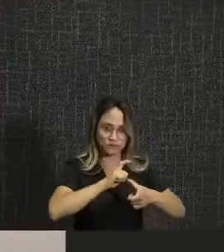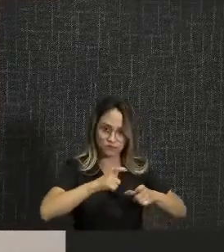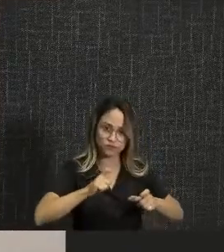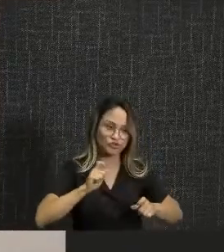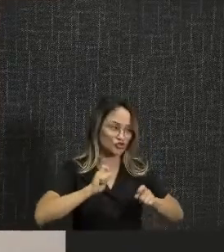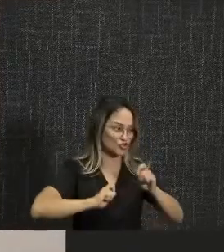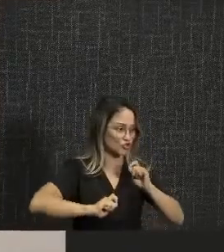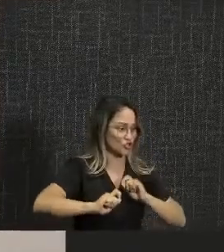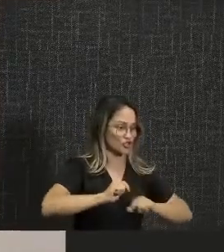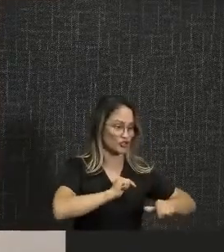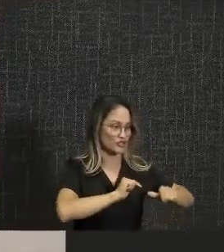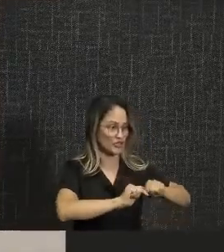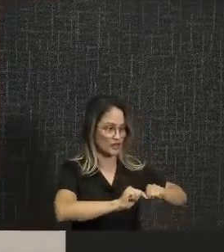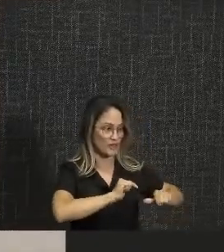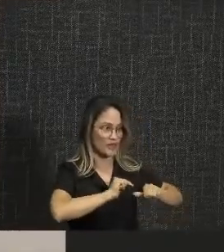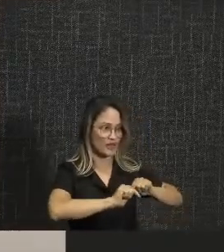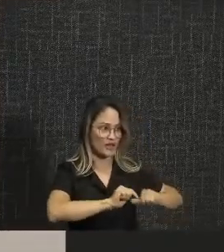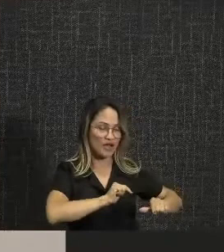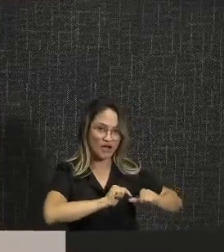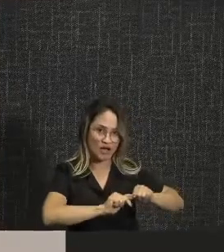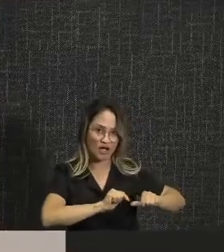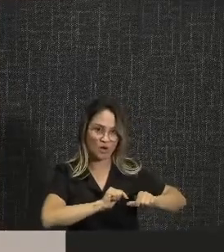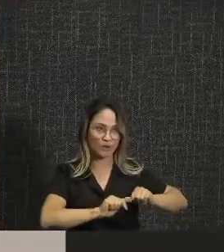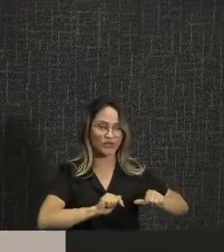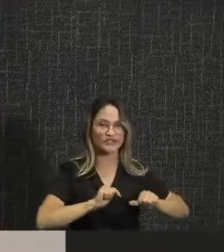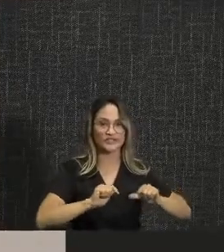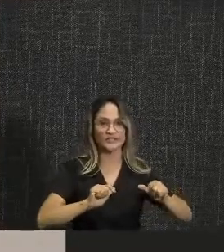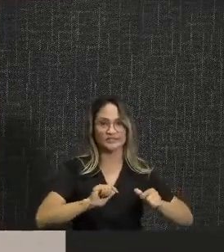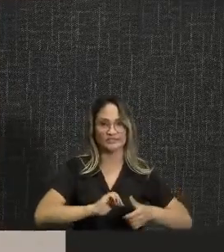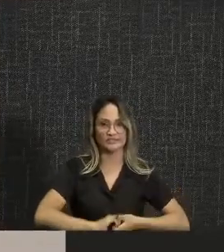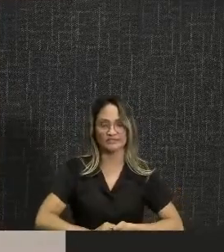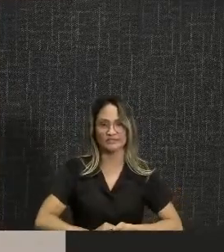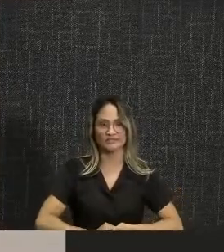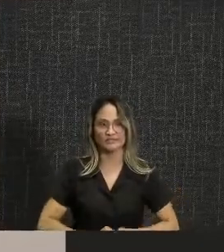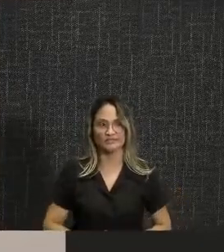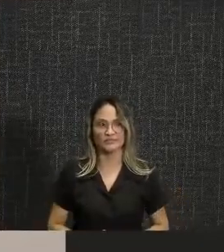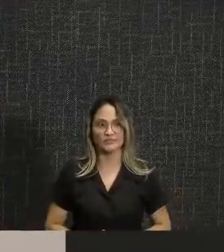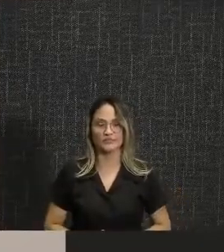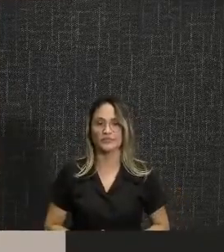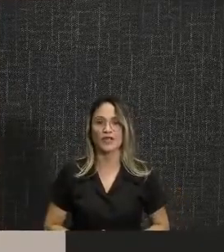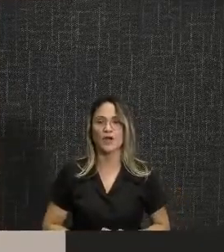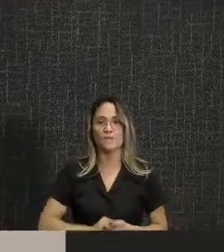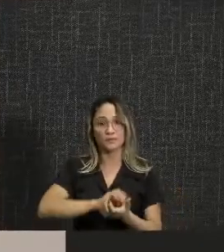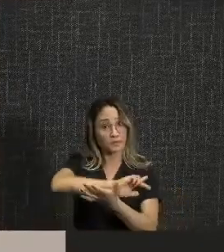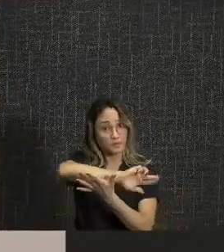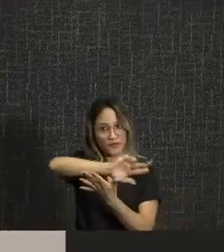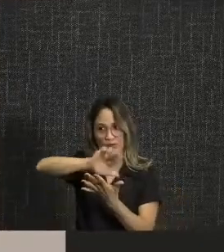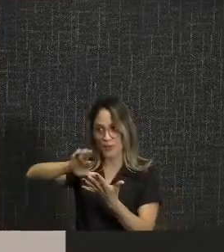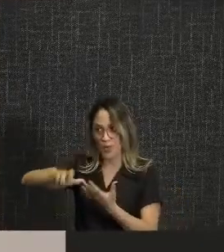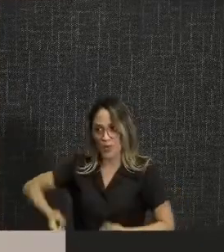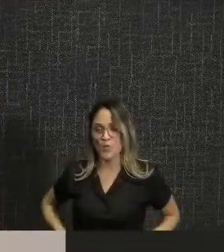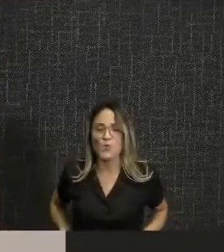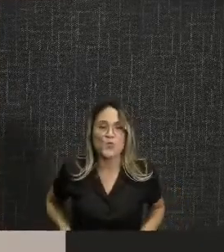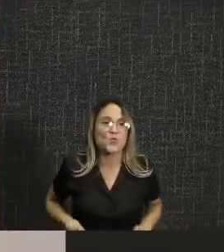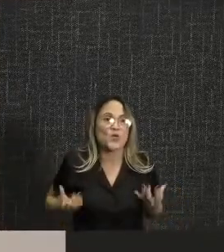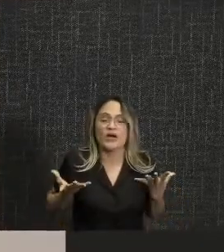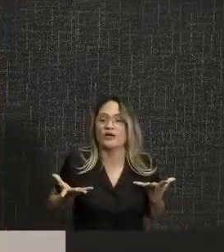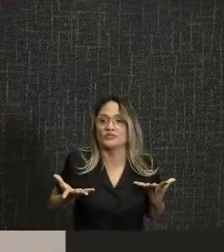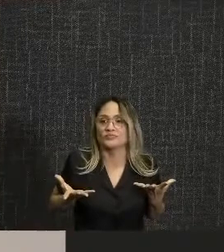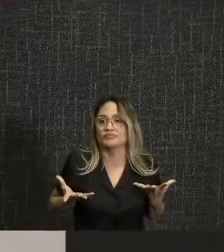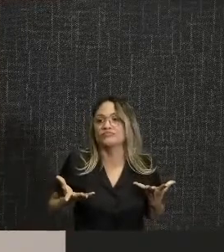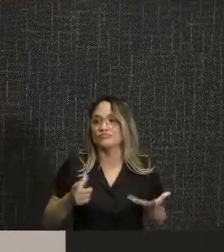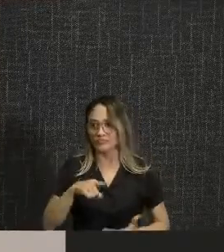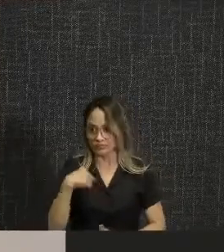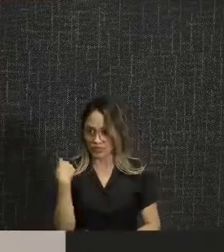de trabalhar baseado em evidência, tá? Muitos dados. A gente está numa situação que a gente